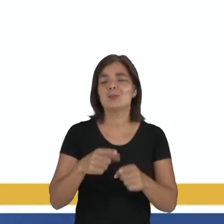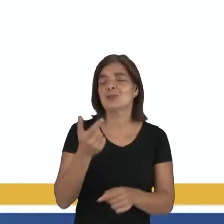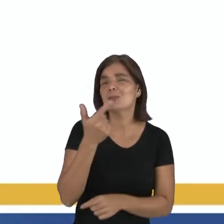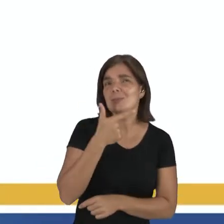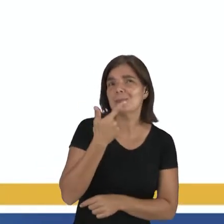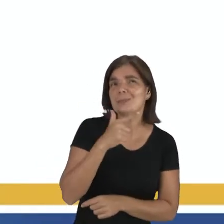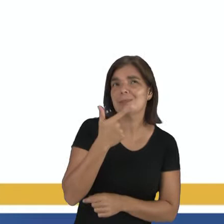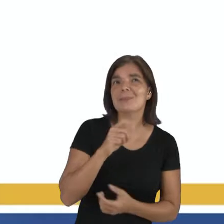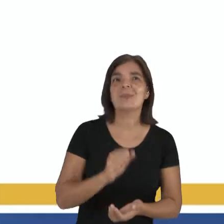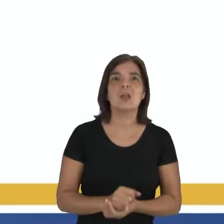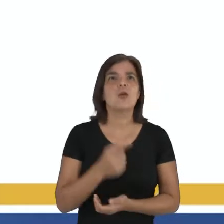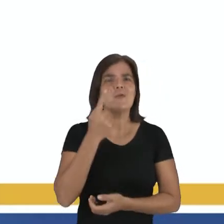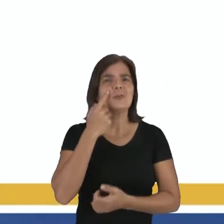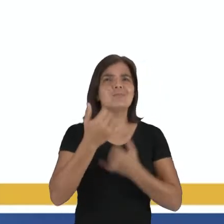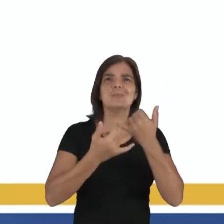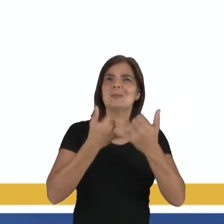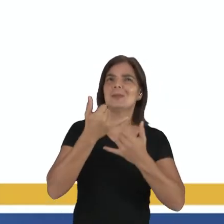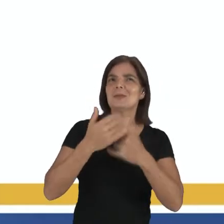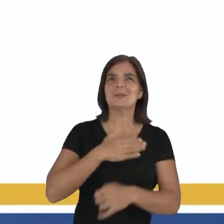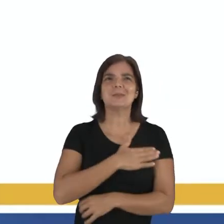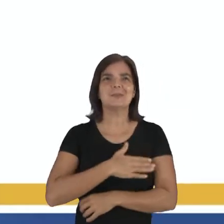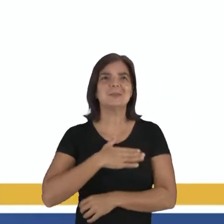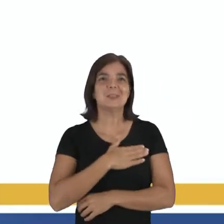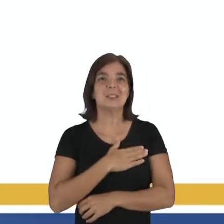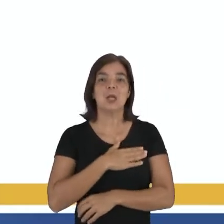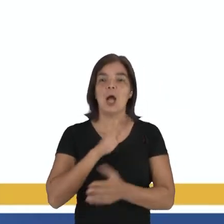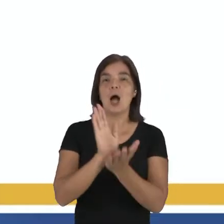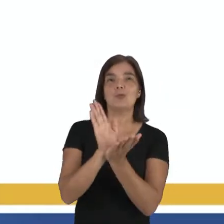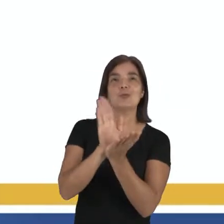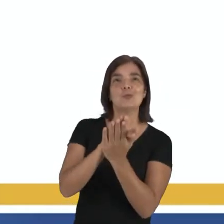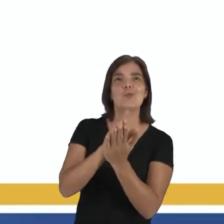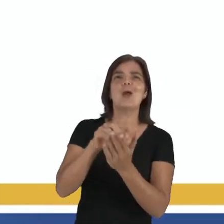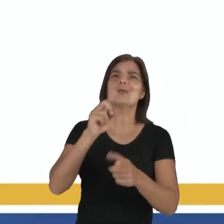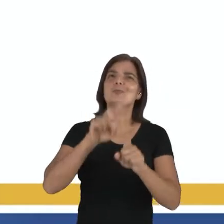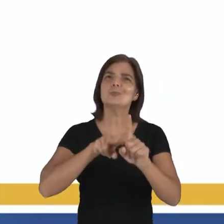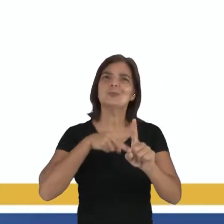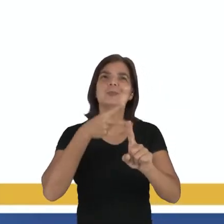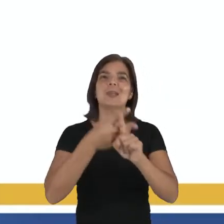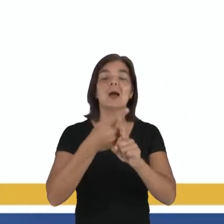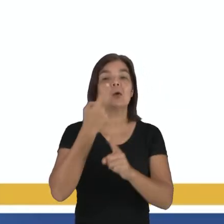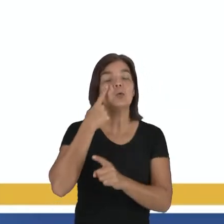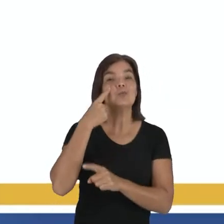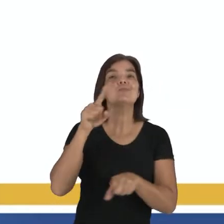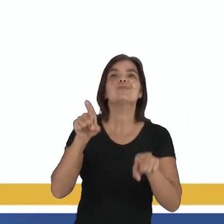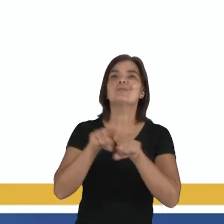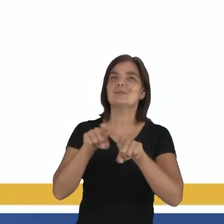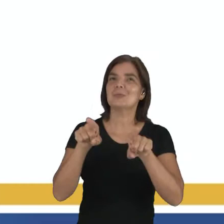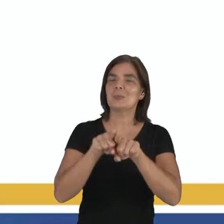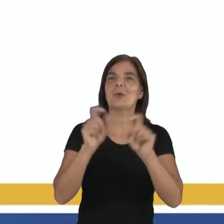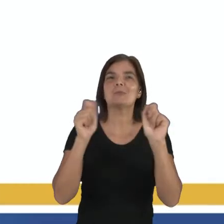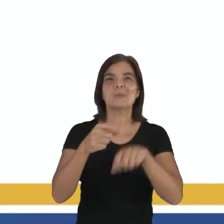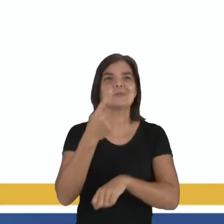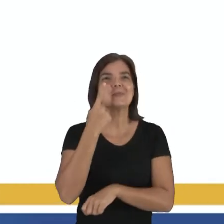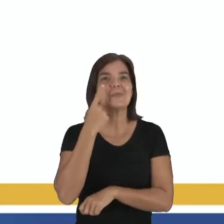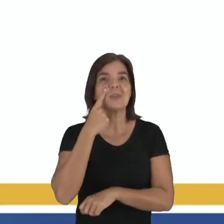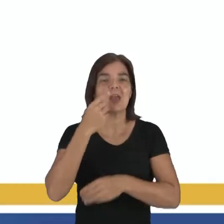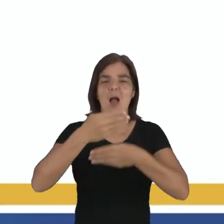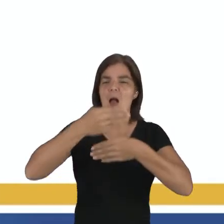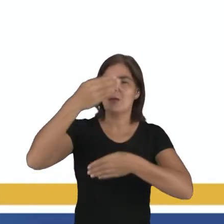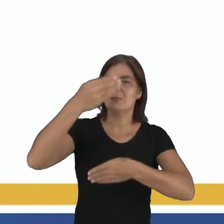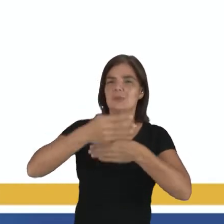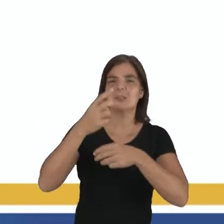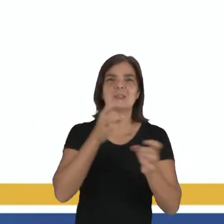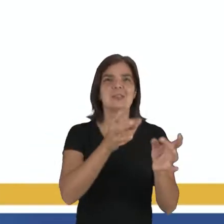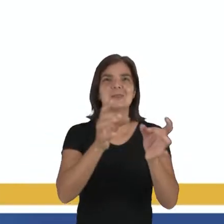sessão frouxa de rir. Já te vejo brincando, gostando de ser, tua sombra se multiplicar. Nos teus olhos também posso